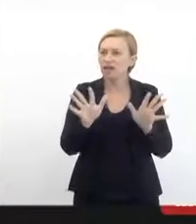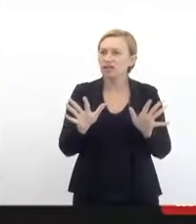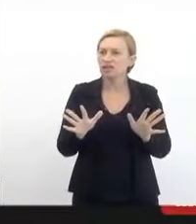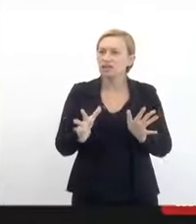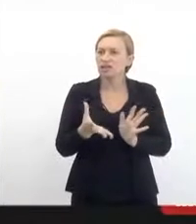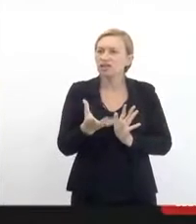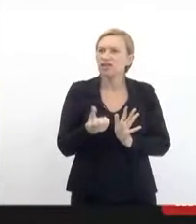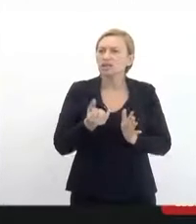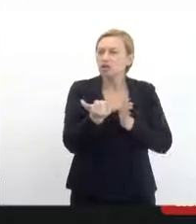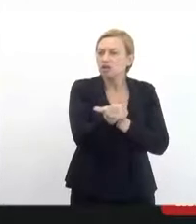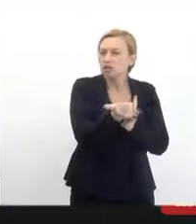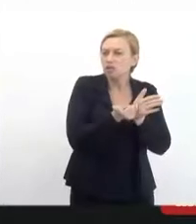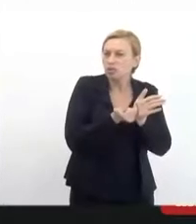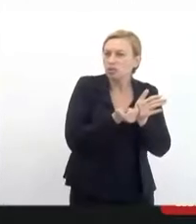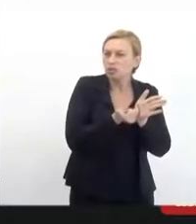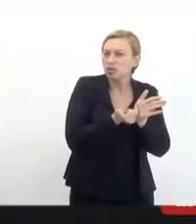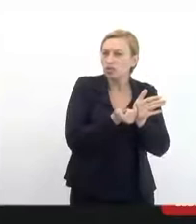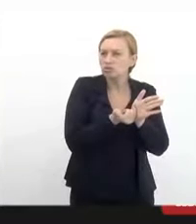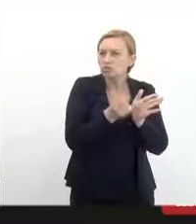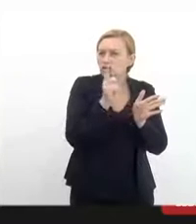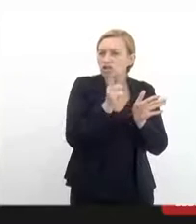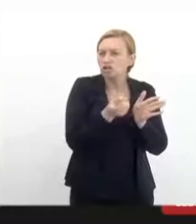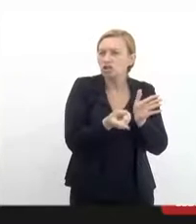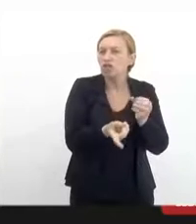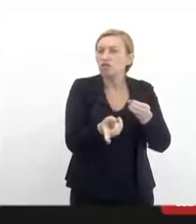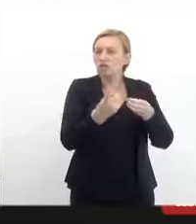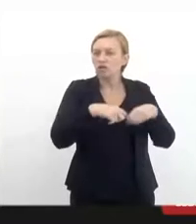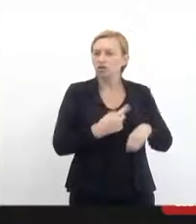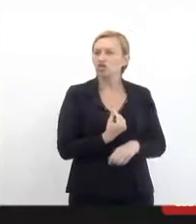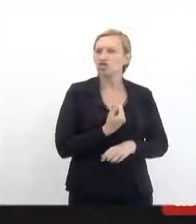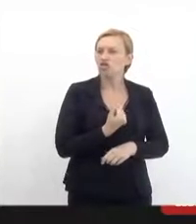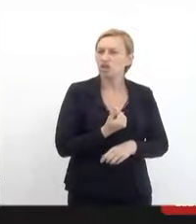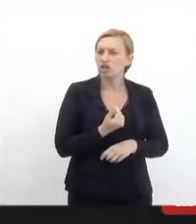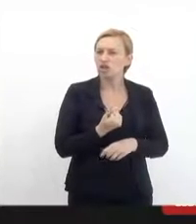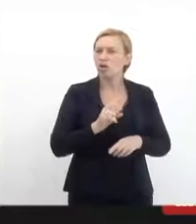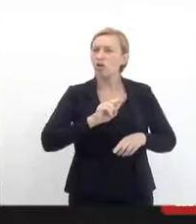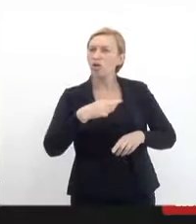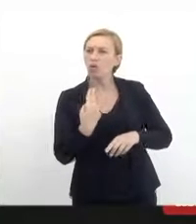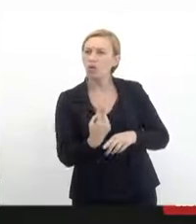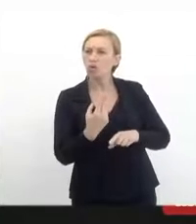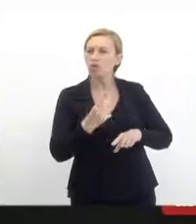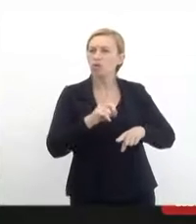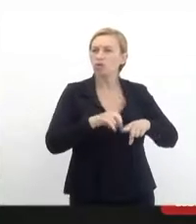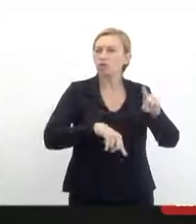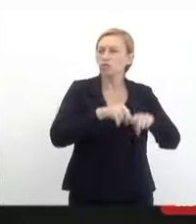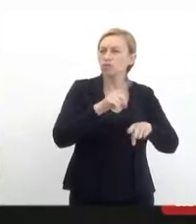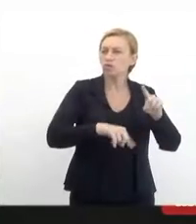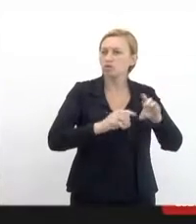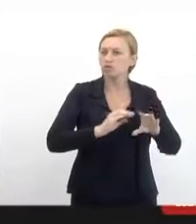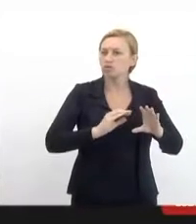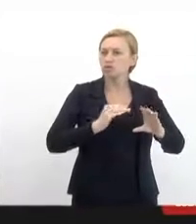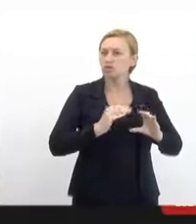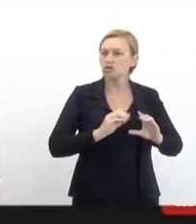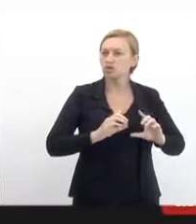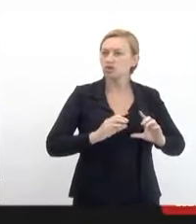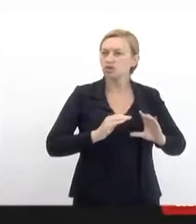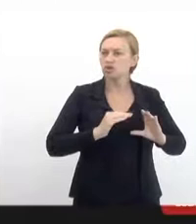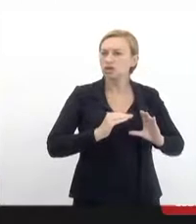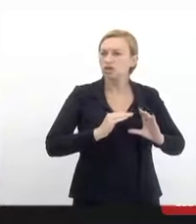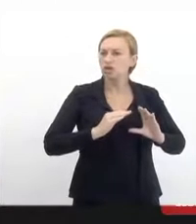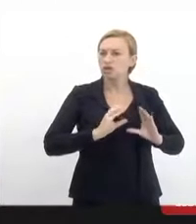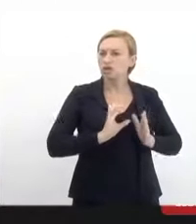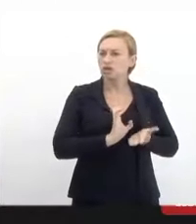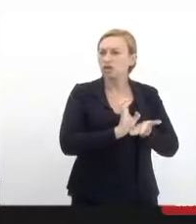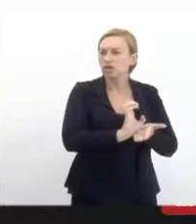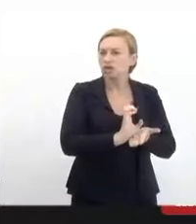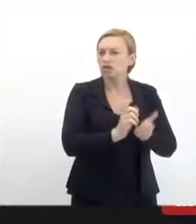estorno do imposto creditado sempre que o serviço tomado ou a mercadoria entrada no estabelecimento gozar de redução da base de